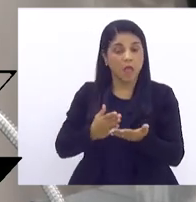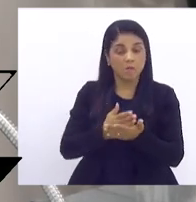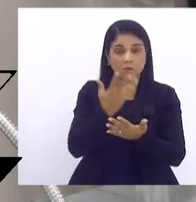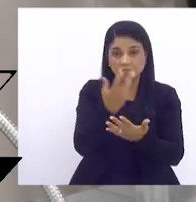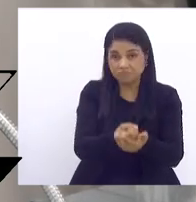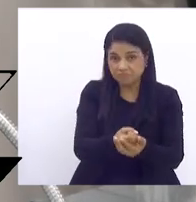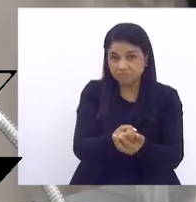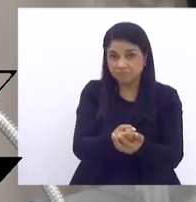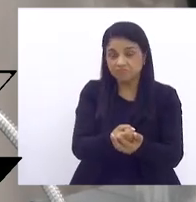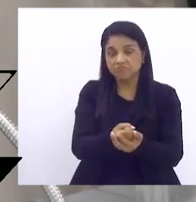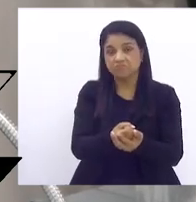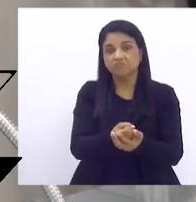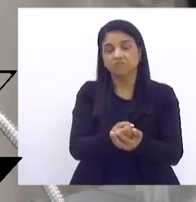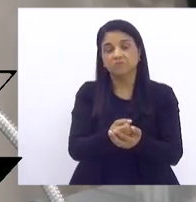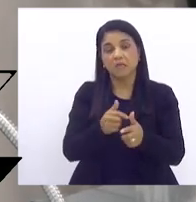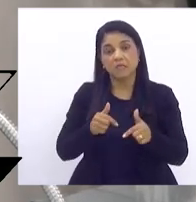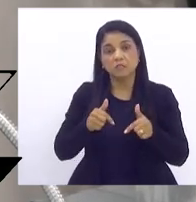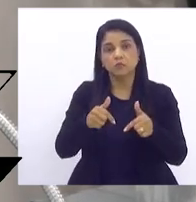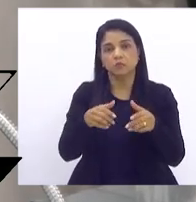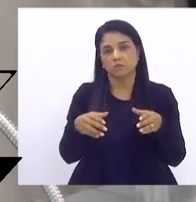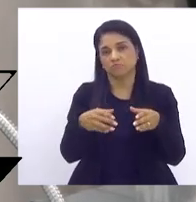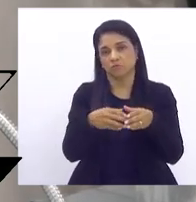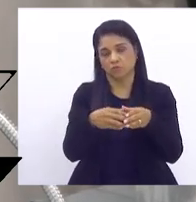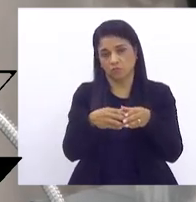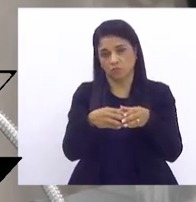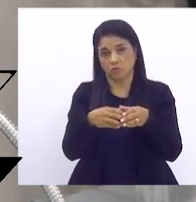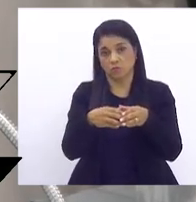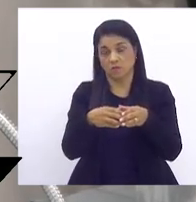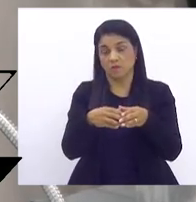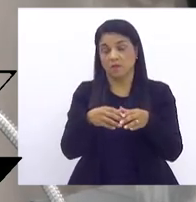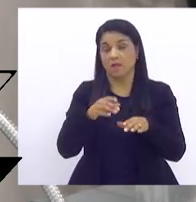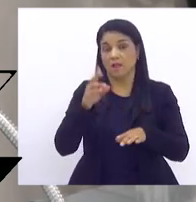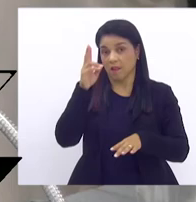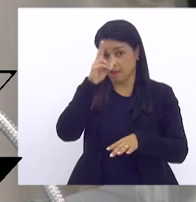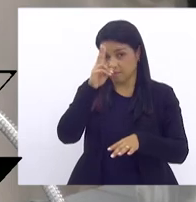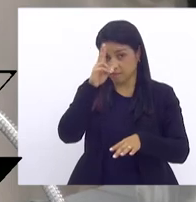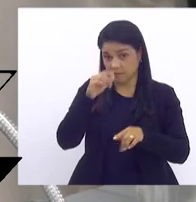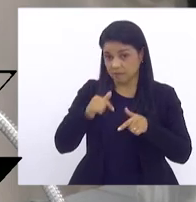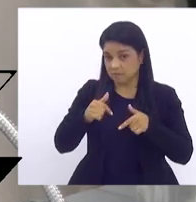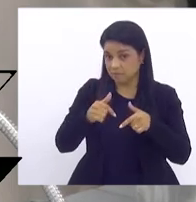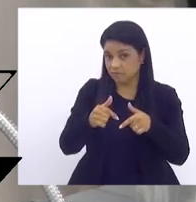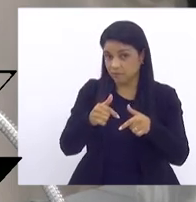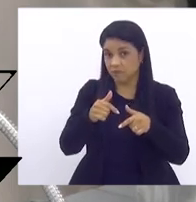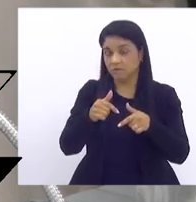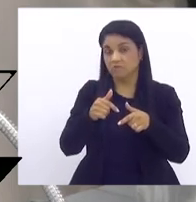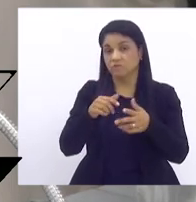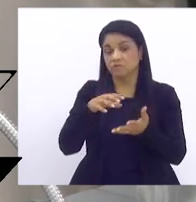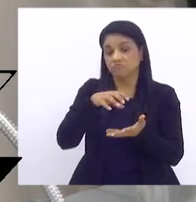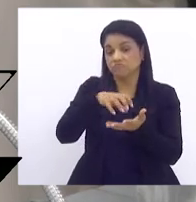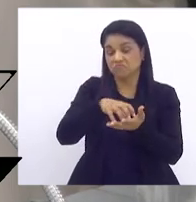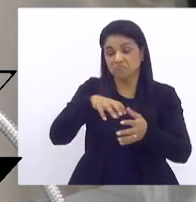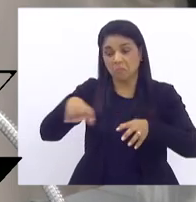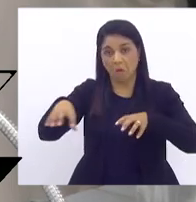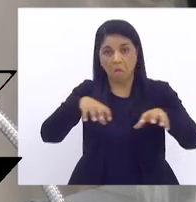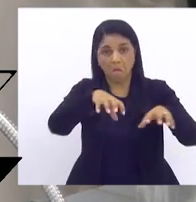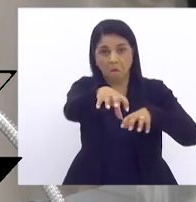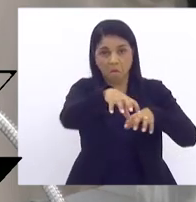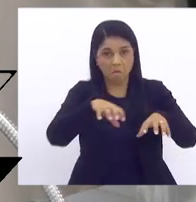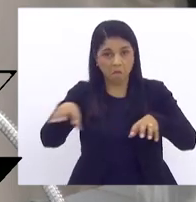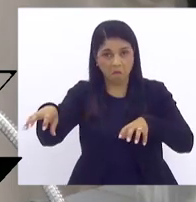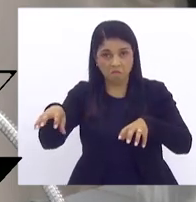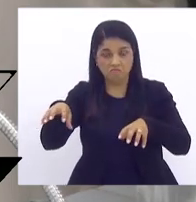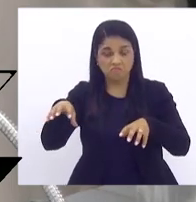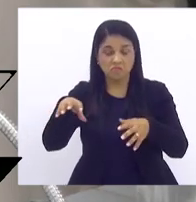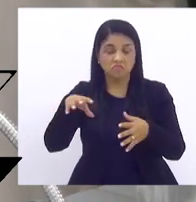vez aprovado, ele pode executar. Lembrando que essa execução pode ser de recursos descentralizados do